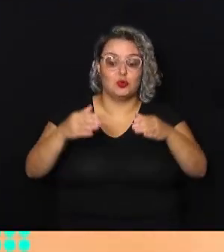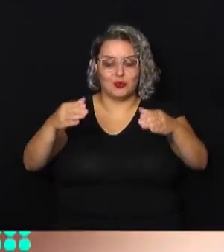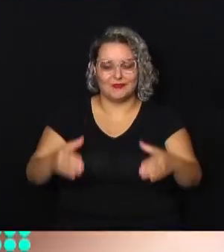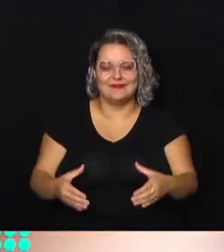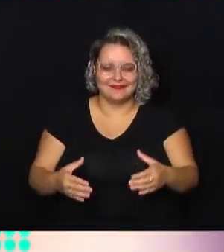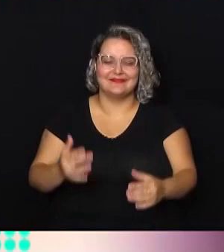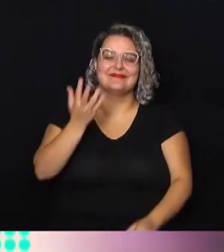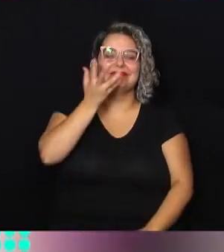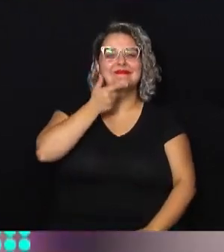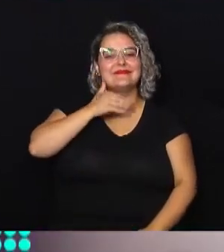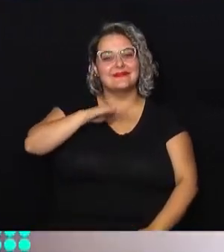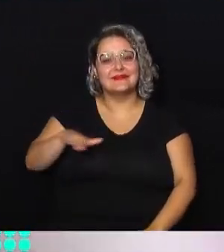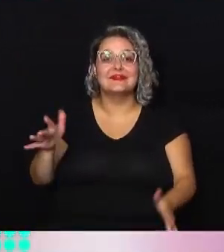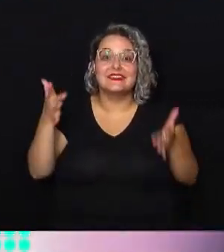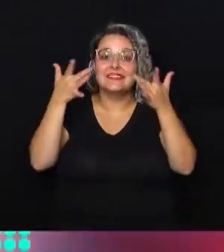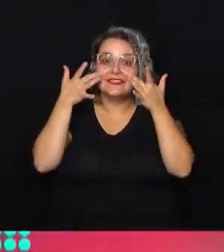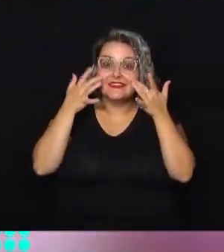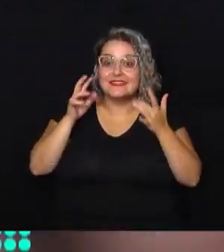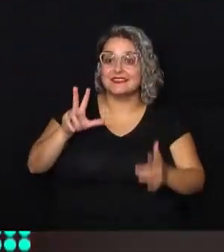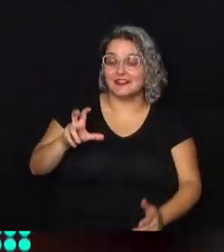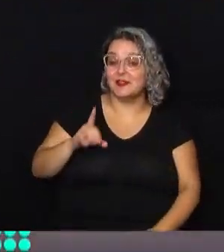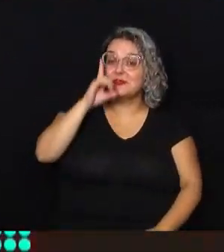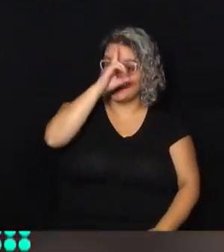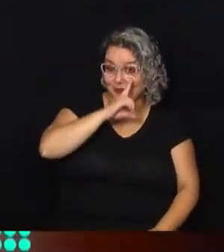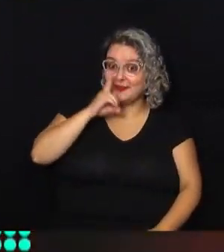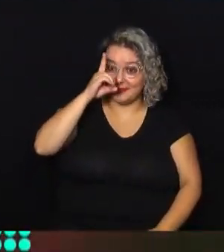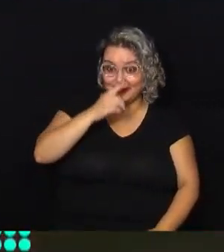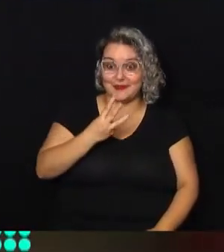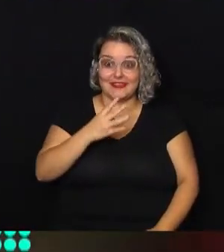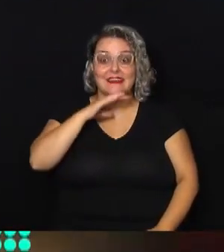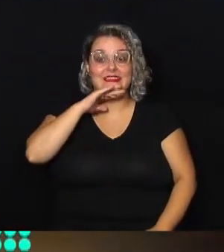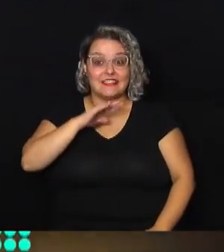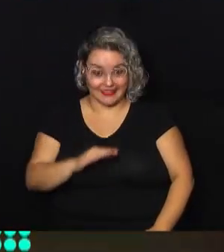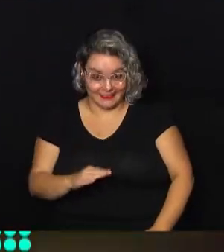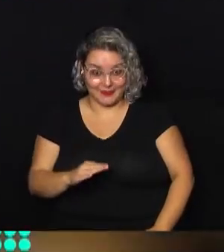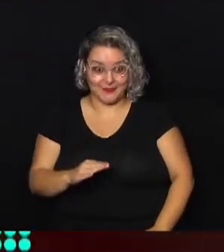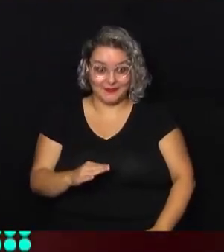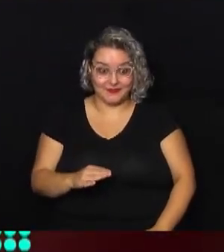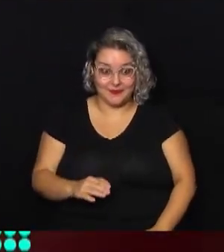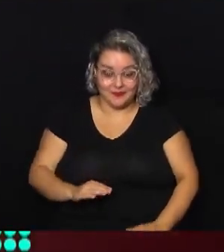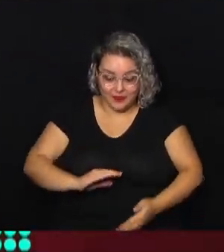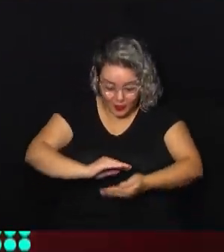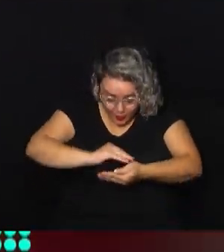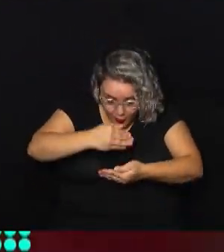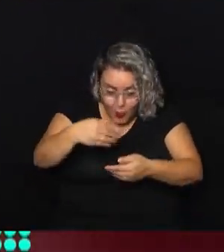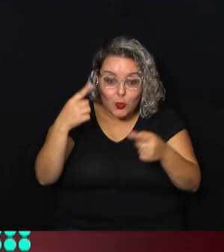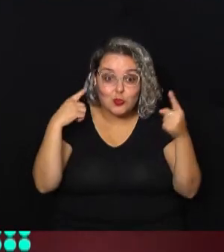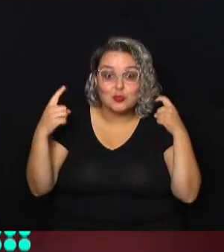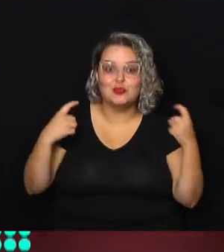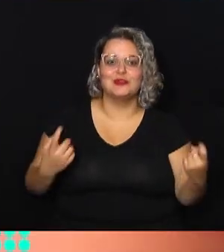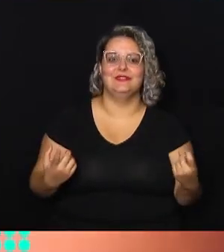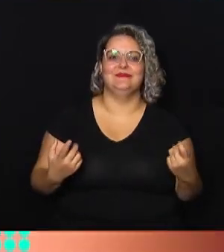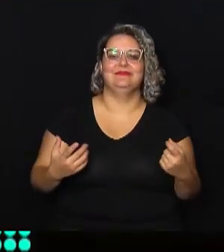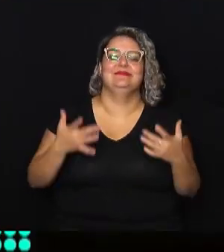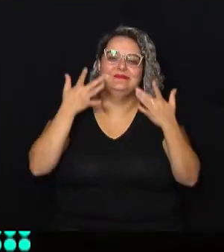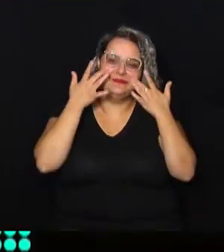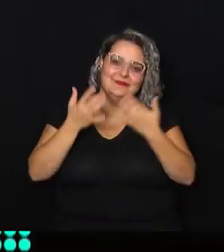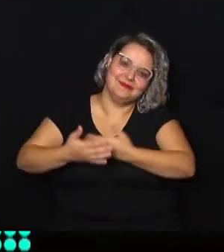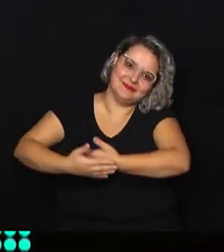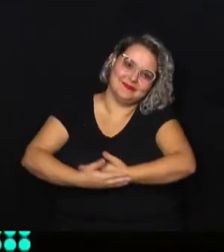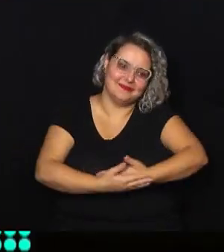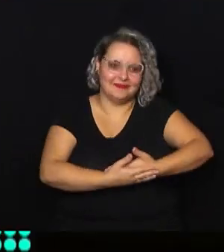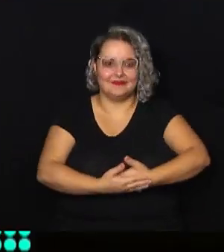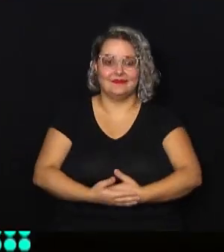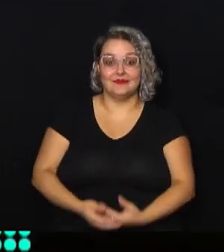ter no Teatro Iguatemi Campinas, domingo, às 3 da tarde, um baú de barulhinhos, teatro para bebês. Os